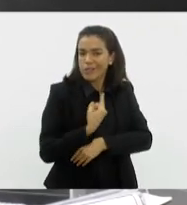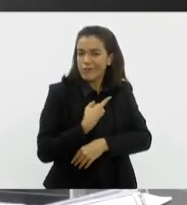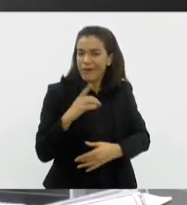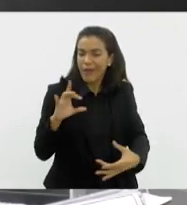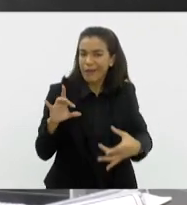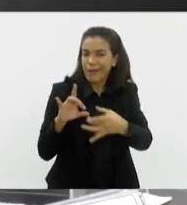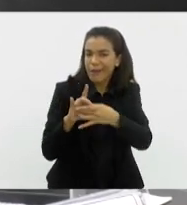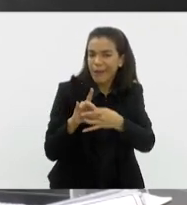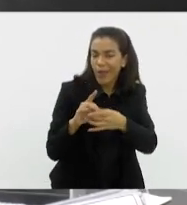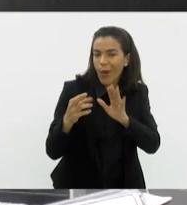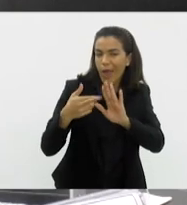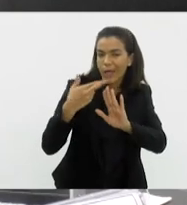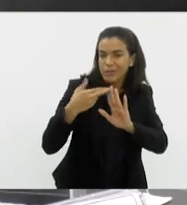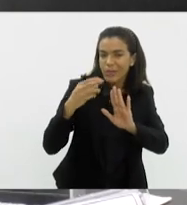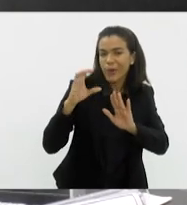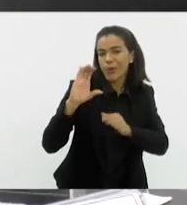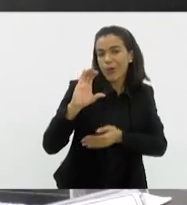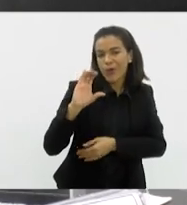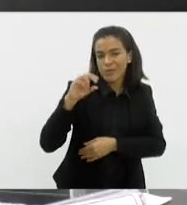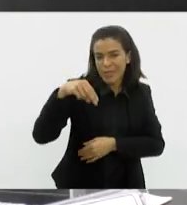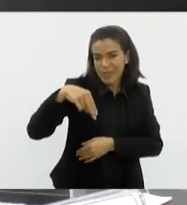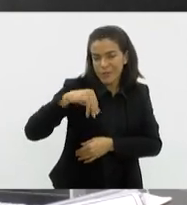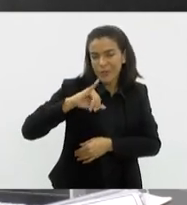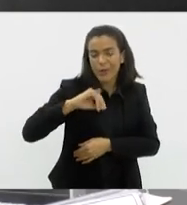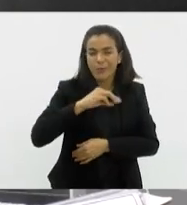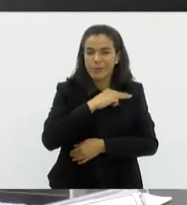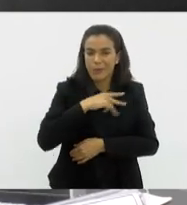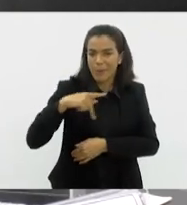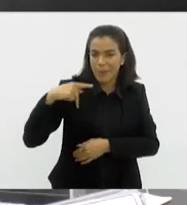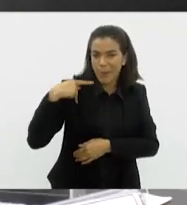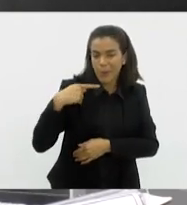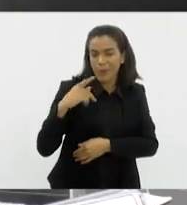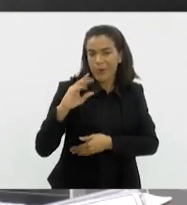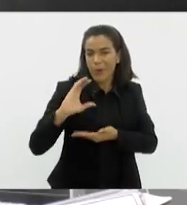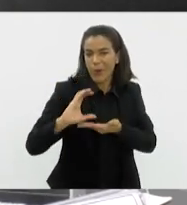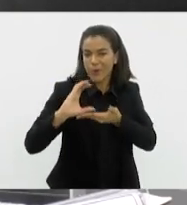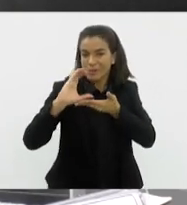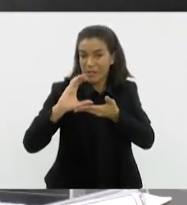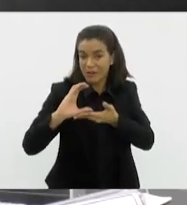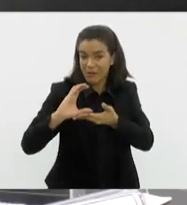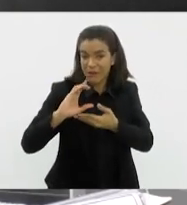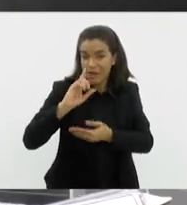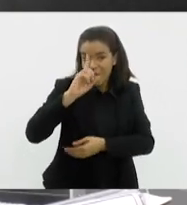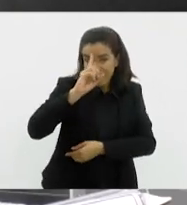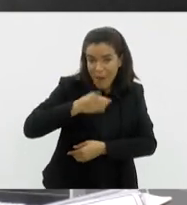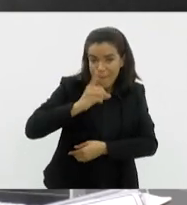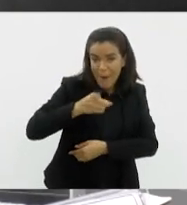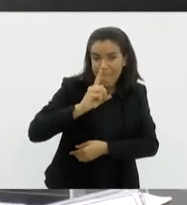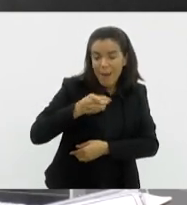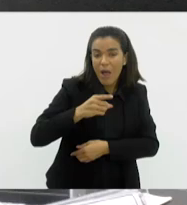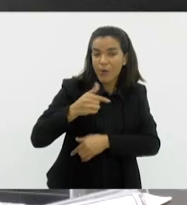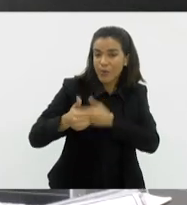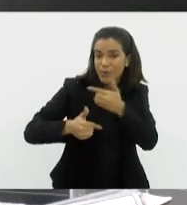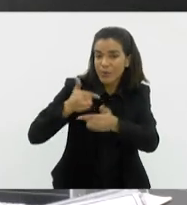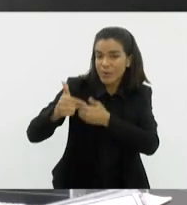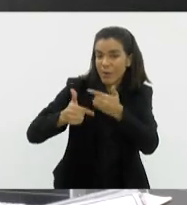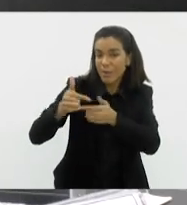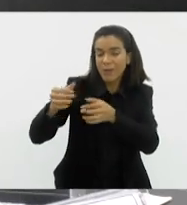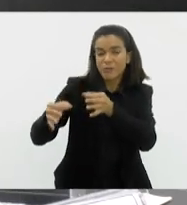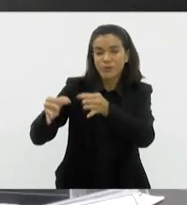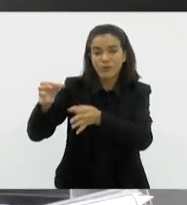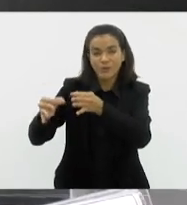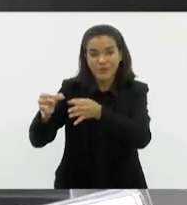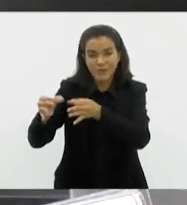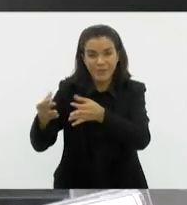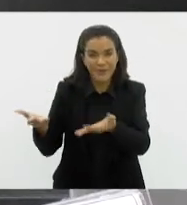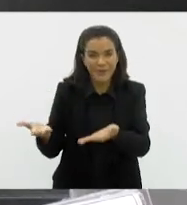uma resolução do Conselho Nacional do Ministério Público, a resolução do Conselho que disciplina somente a atividade do Poder Judiciário.